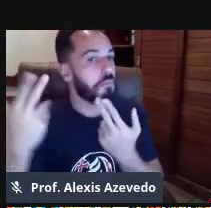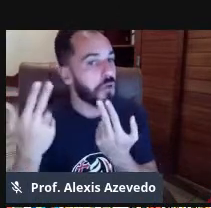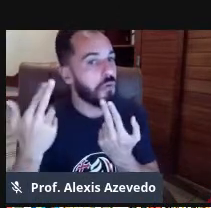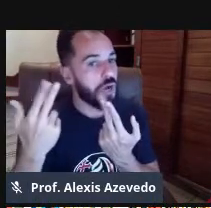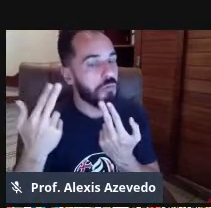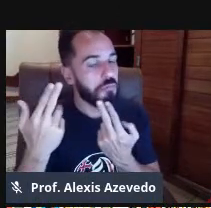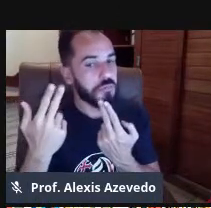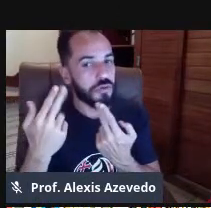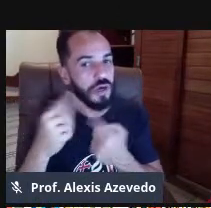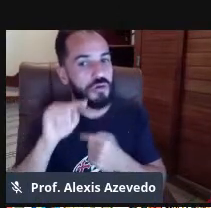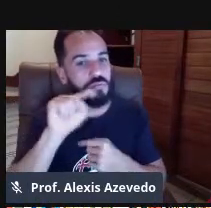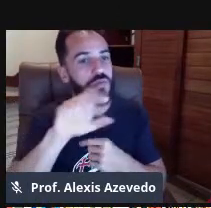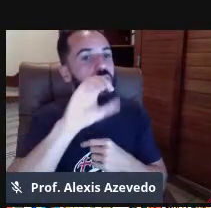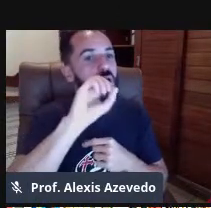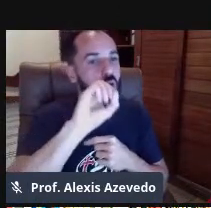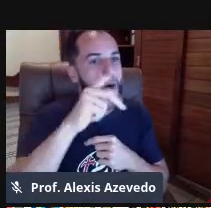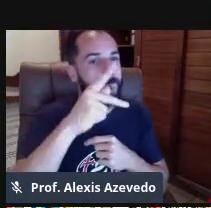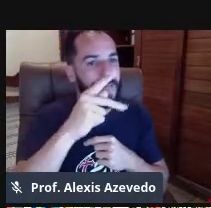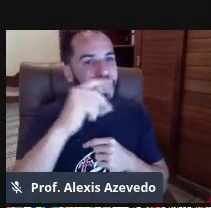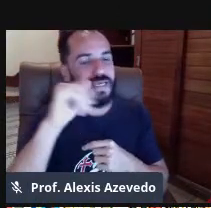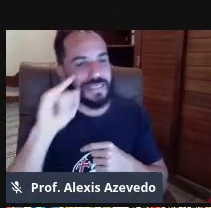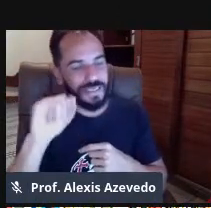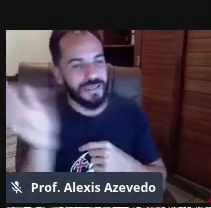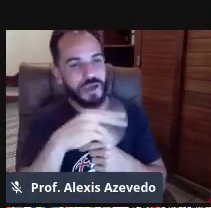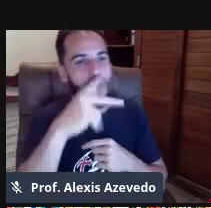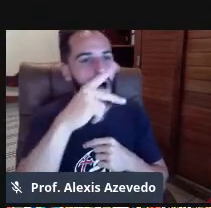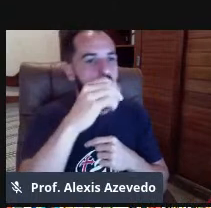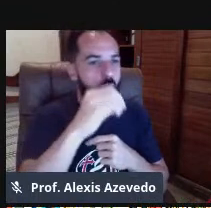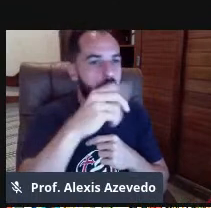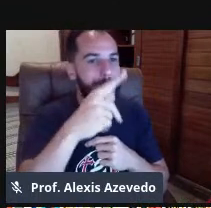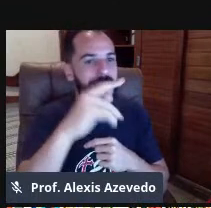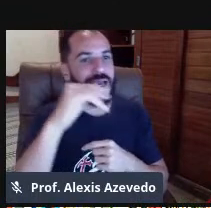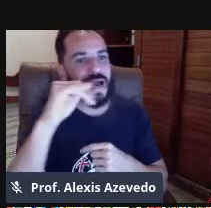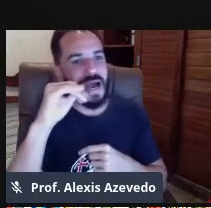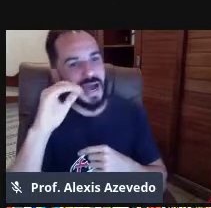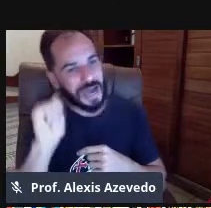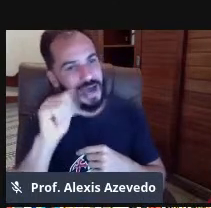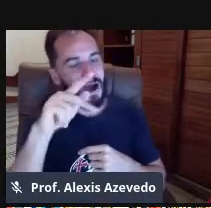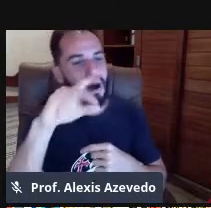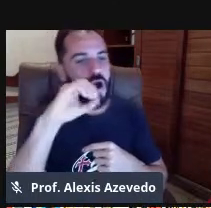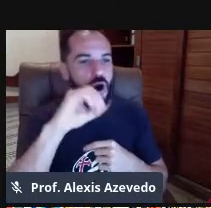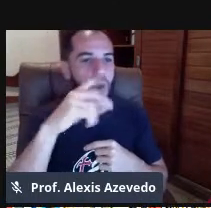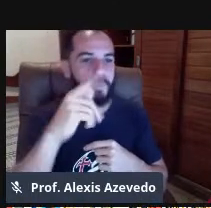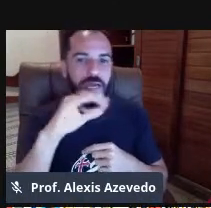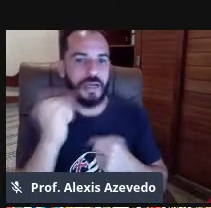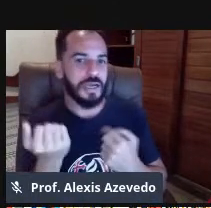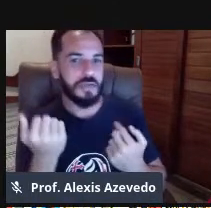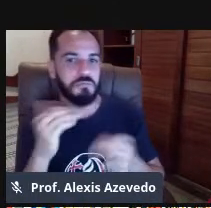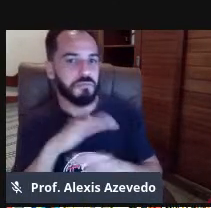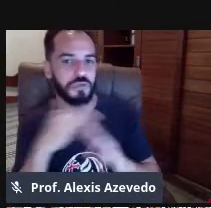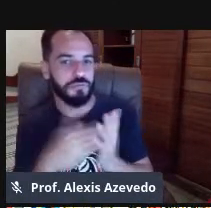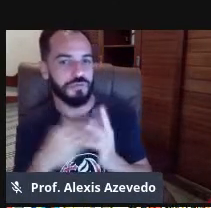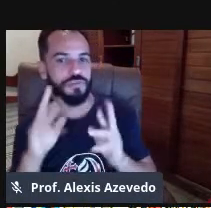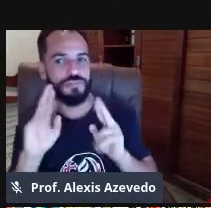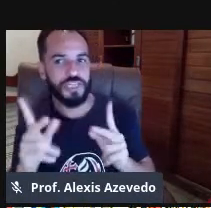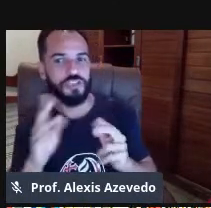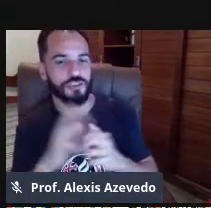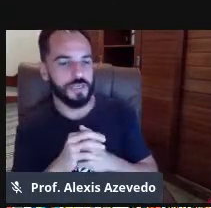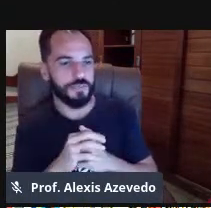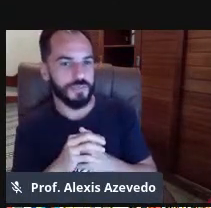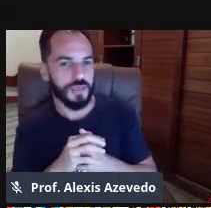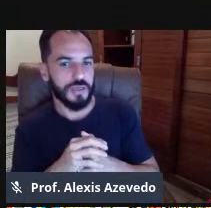OPI, OPN e OPH, que dão a mesma sequência do bacharelado. Então, isso aqui não tem nada diferente. Né? O que é